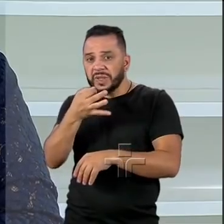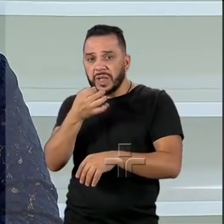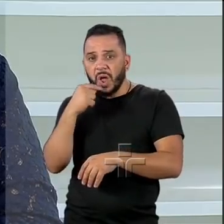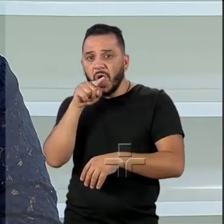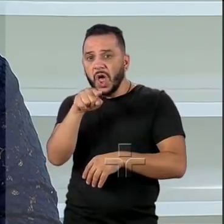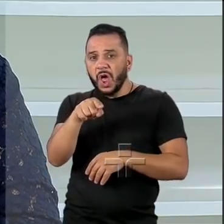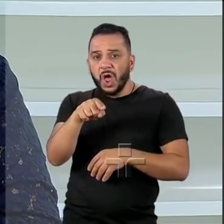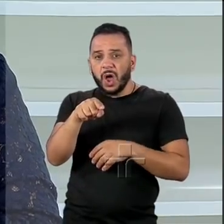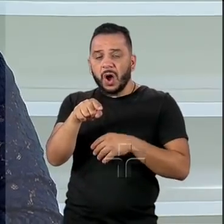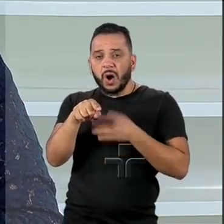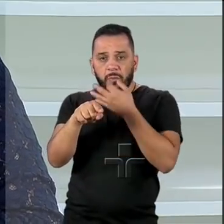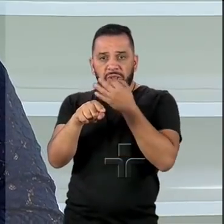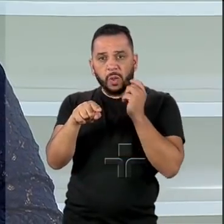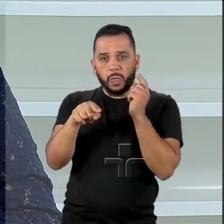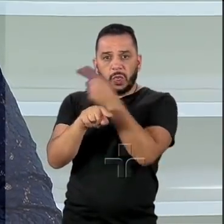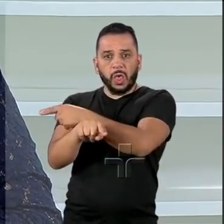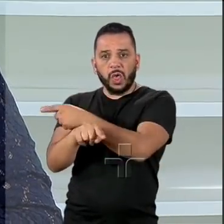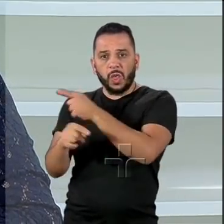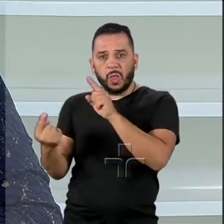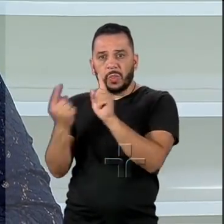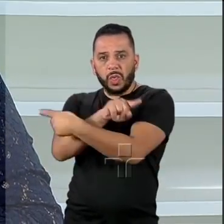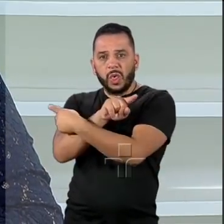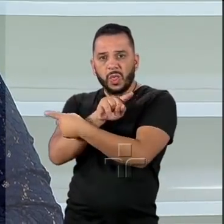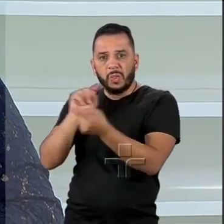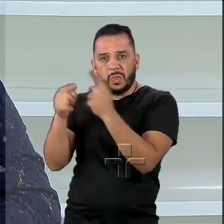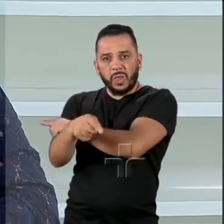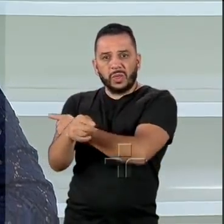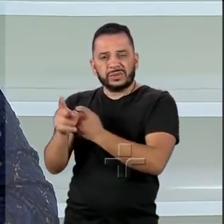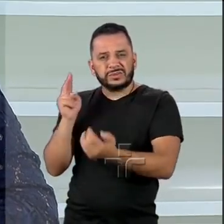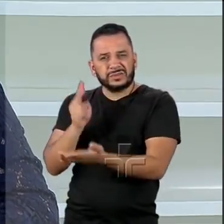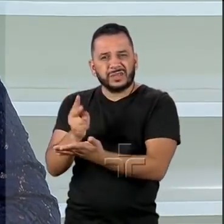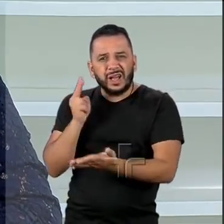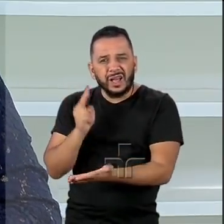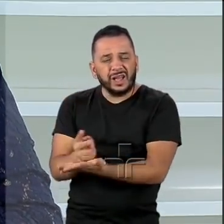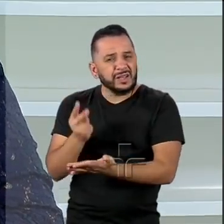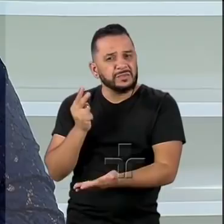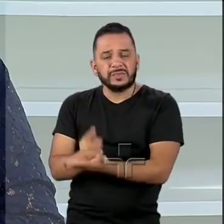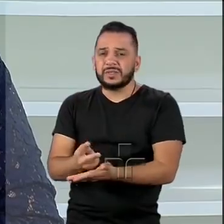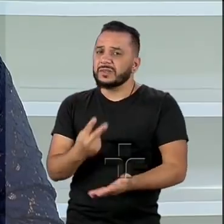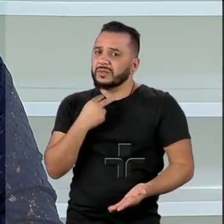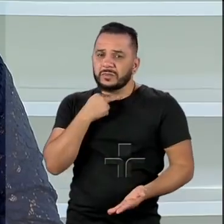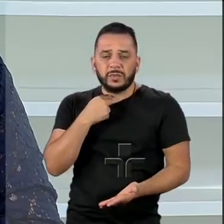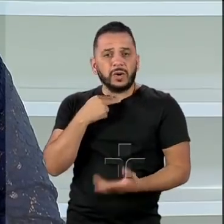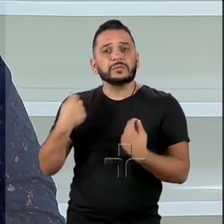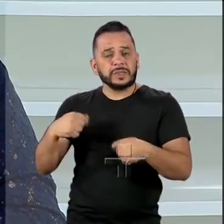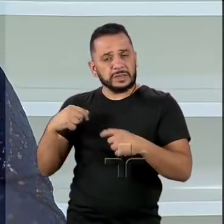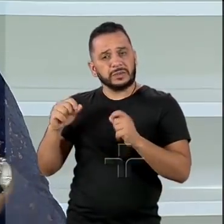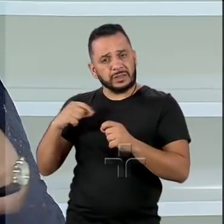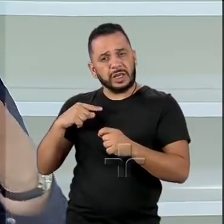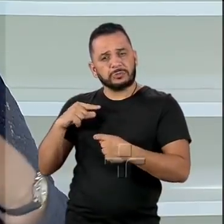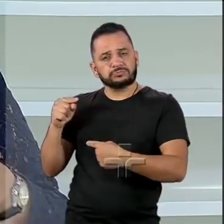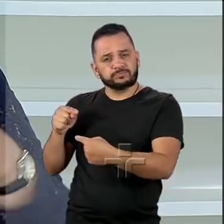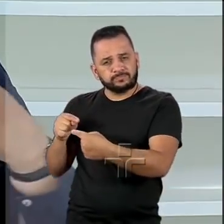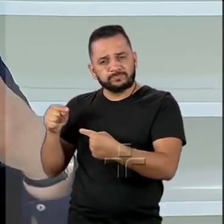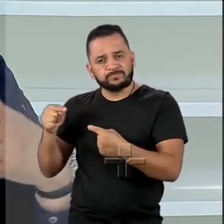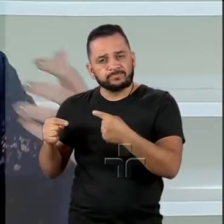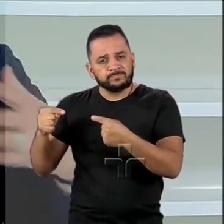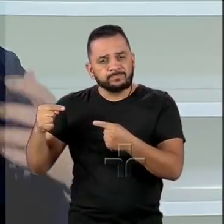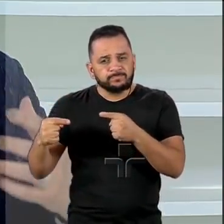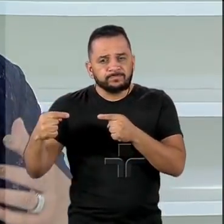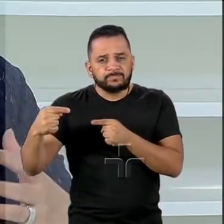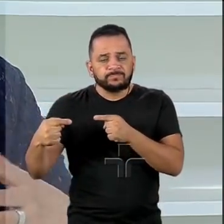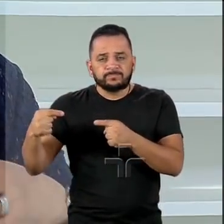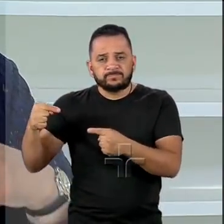seja observada a jurisprudência da Corte depois de haver uma ampla discussão. E parece que isso já